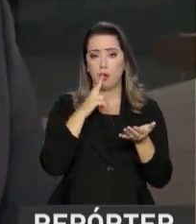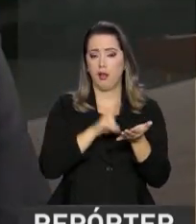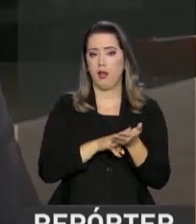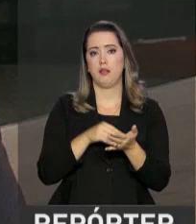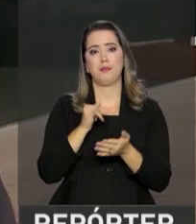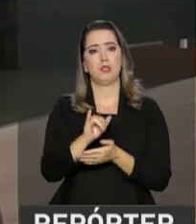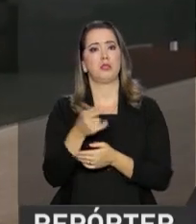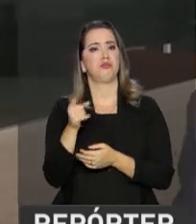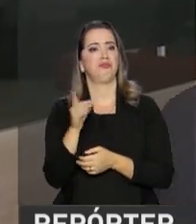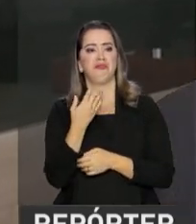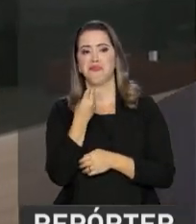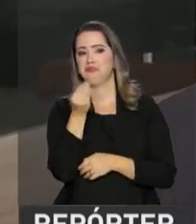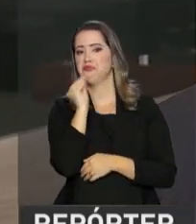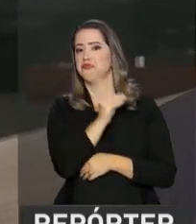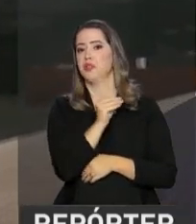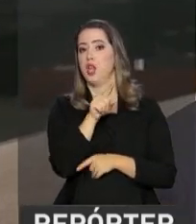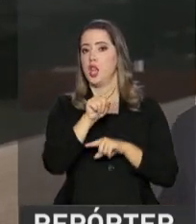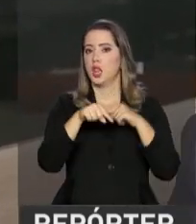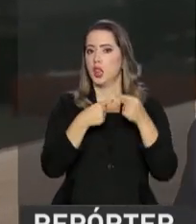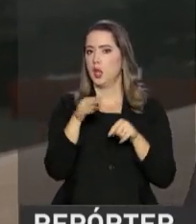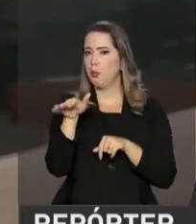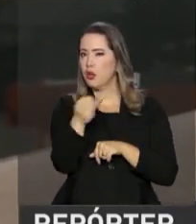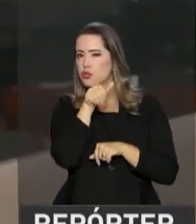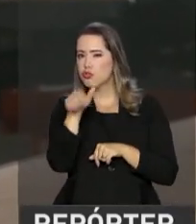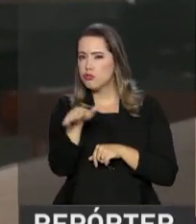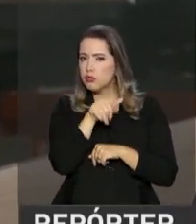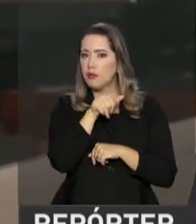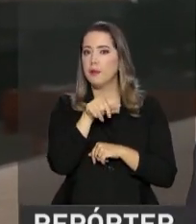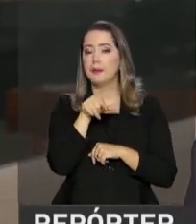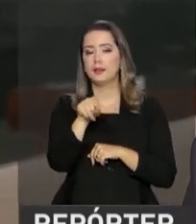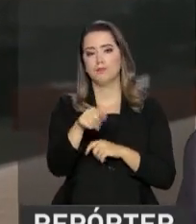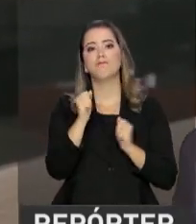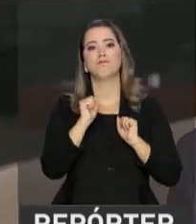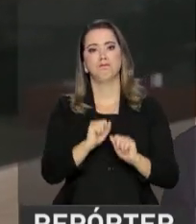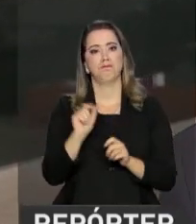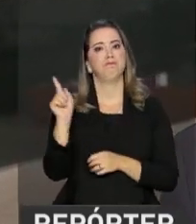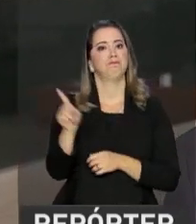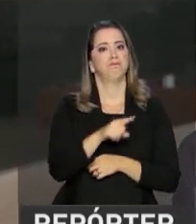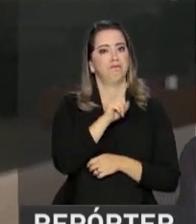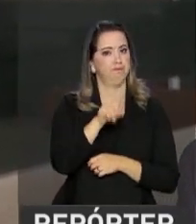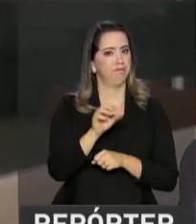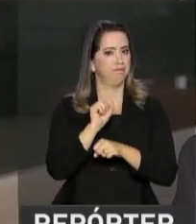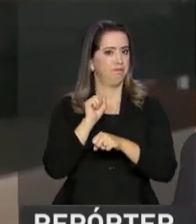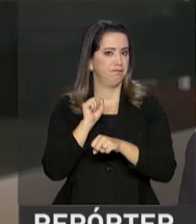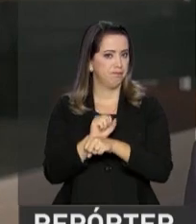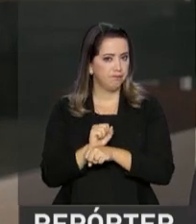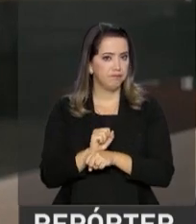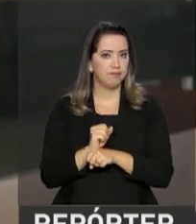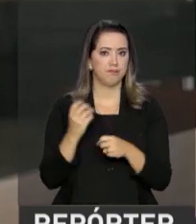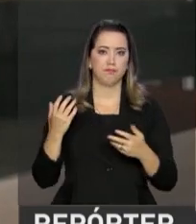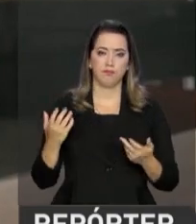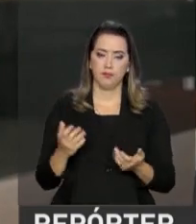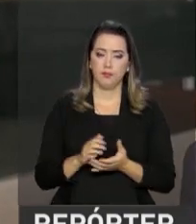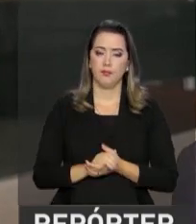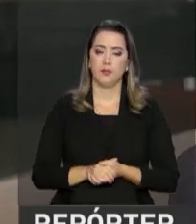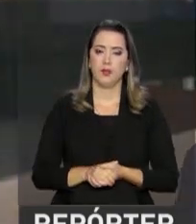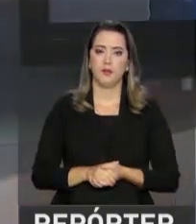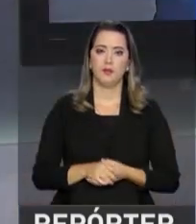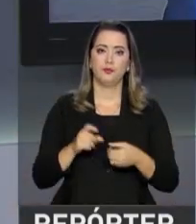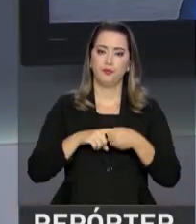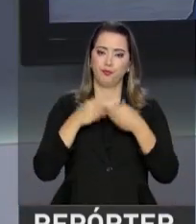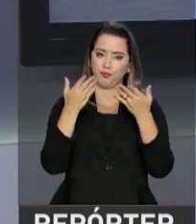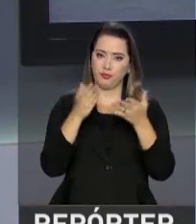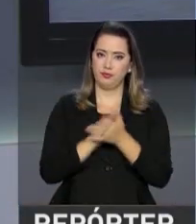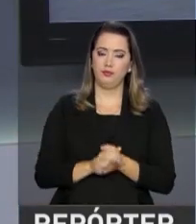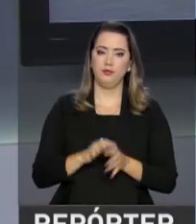ele não comparecer para fazer essa revisão depois de ser convocado e noite ficado ele pode ter o benefício suspenso e até cancelado roberto com